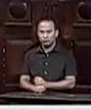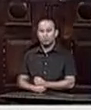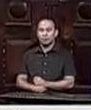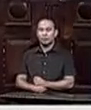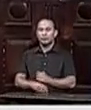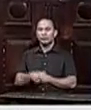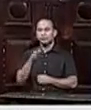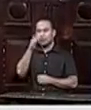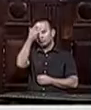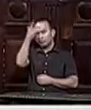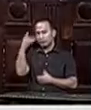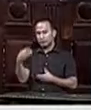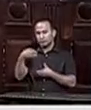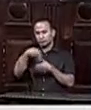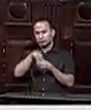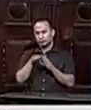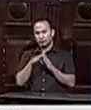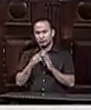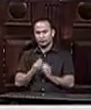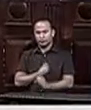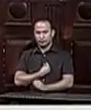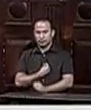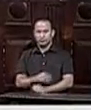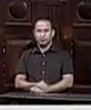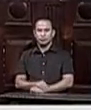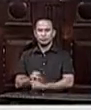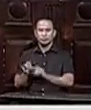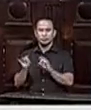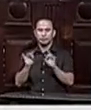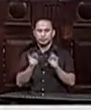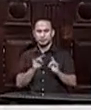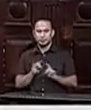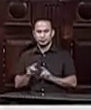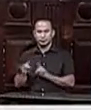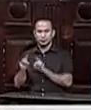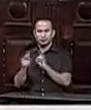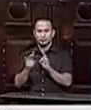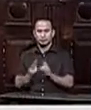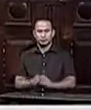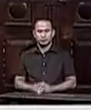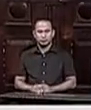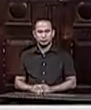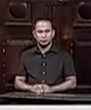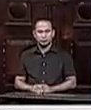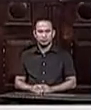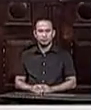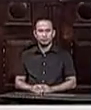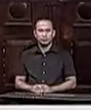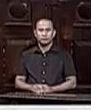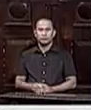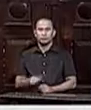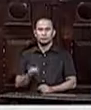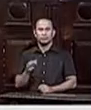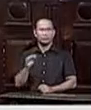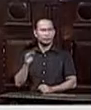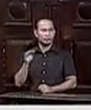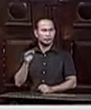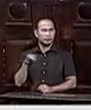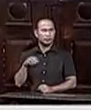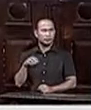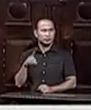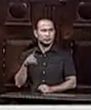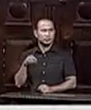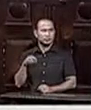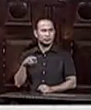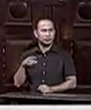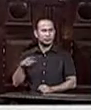dos futuros ocupantes dos imóveis, especialmente na Estrada Federal. O Ministério